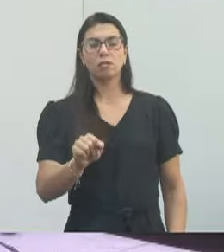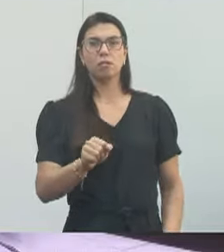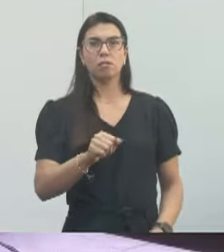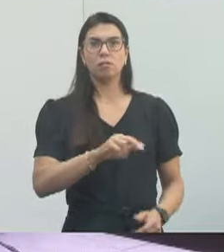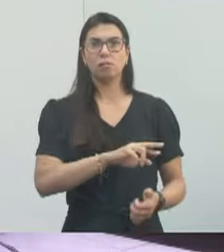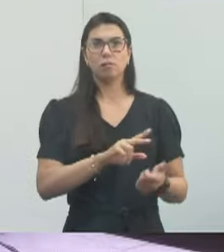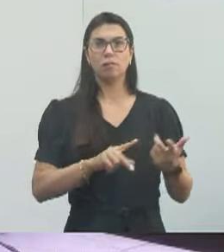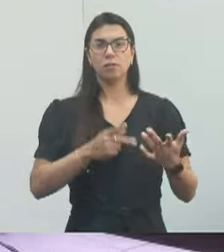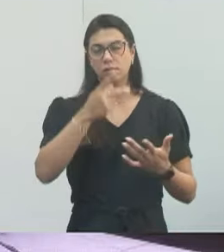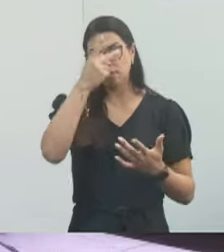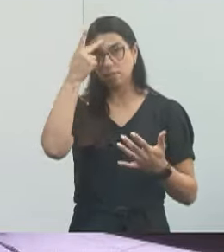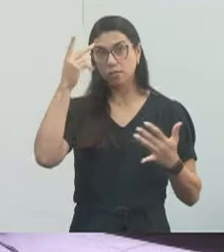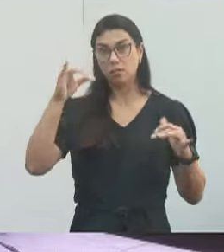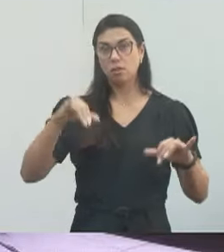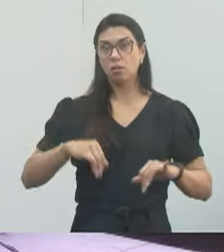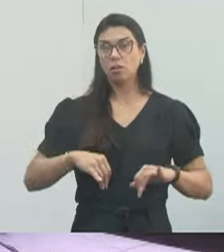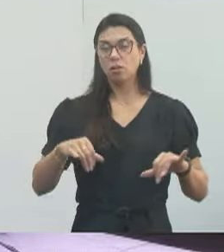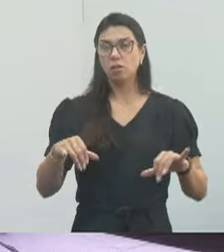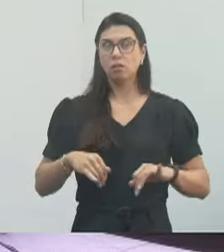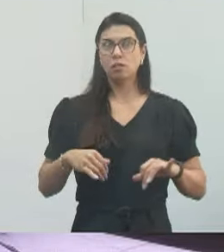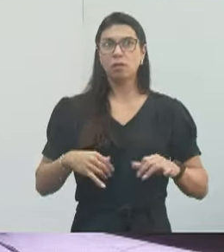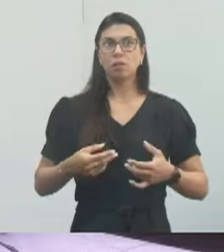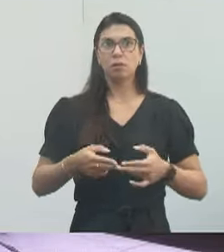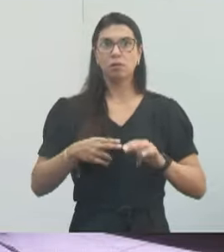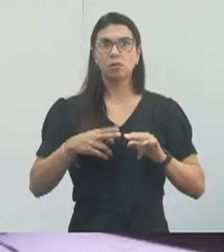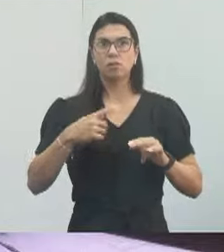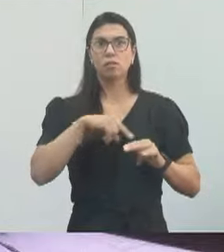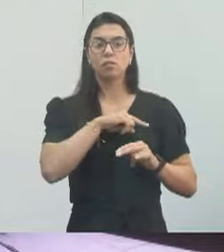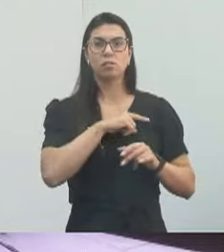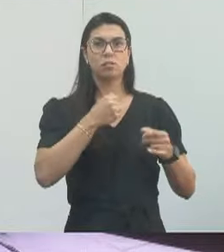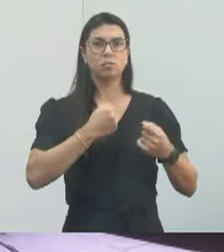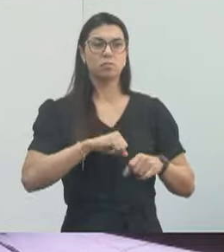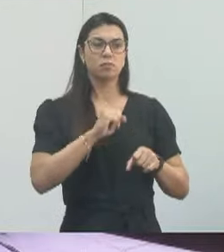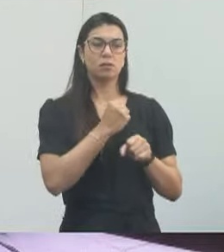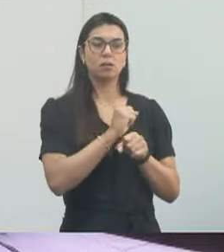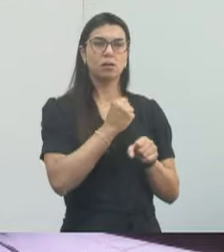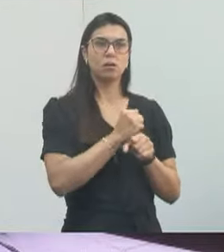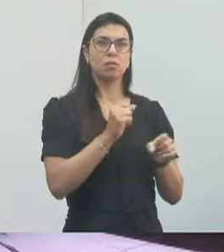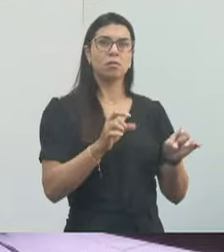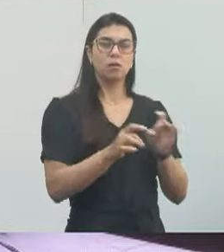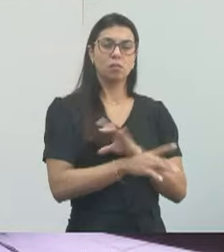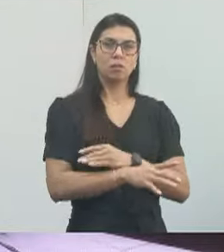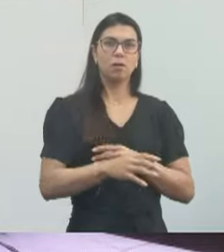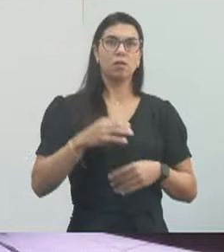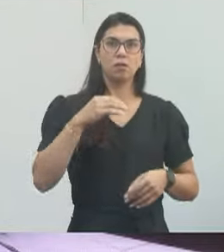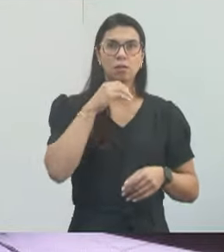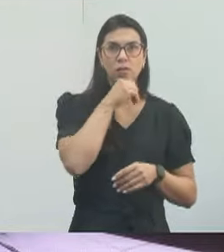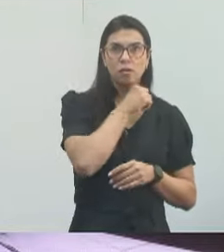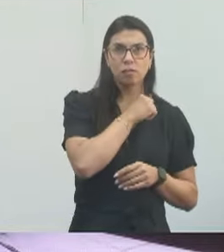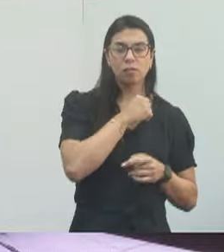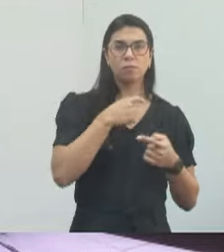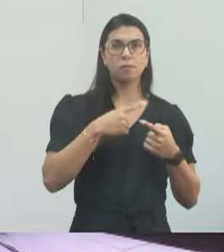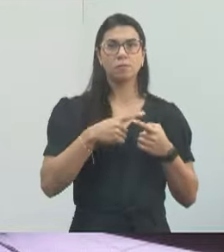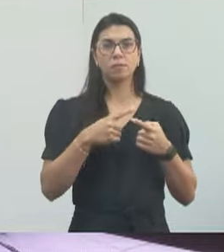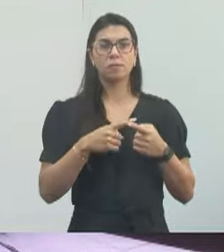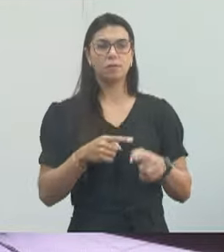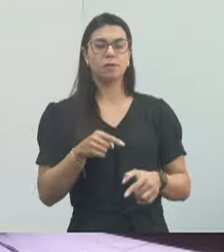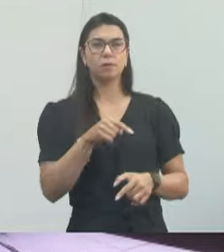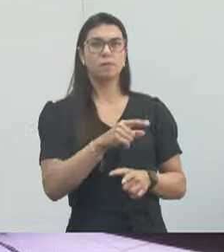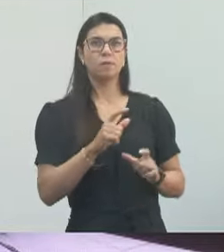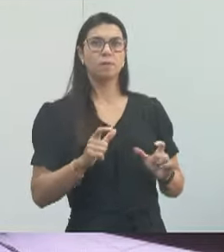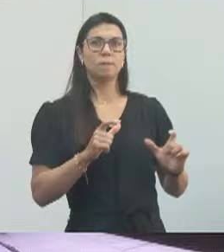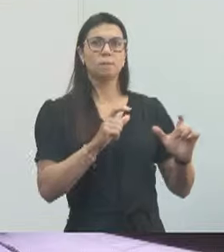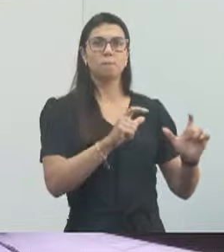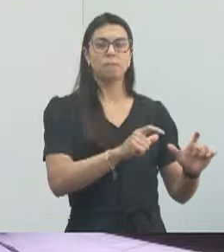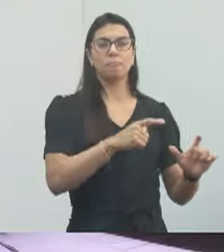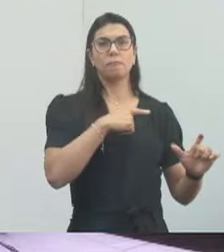cobrando aí agilidade nas obras para que o trânsito nosso possa fluir mais rápido possível né ali uma situação difícil né foi colocado ali